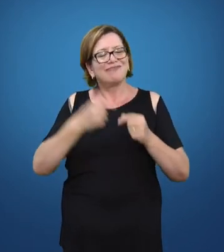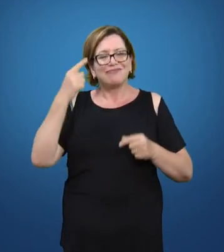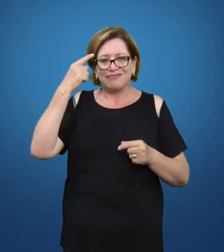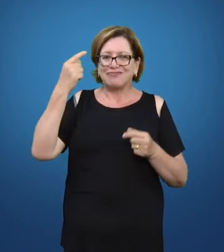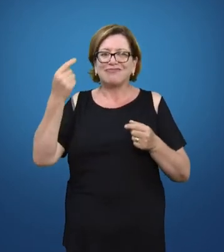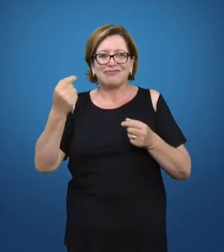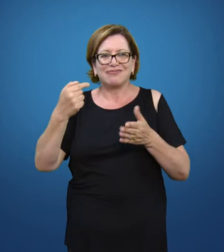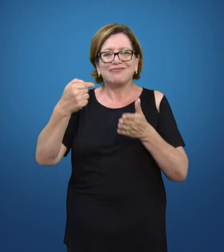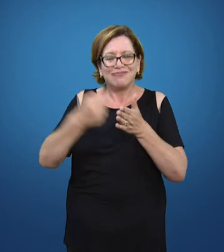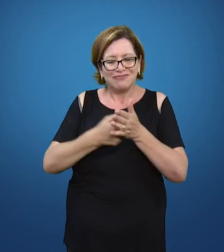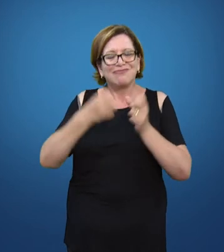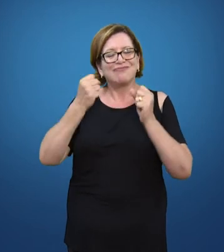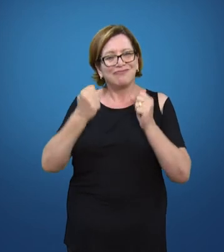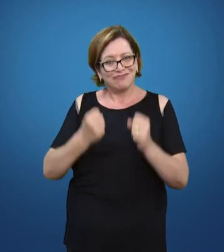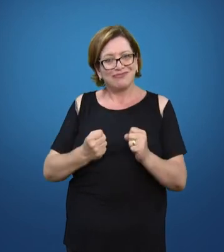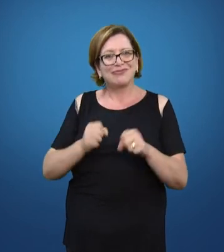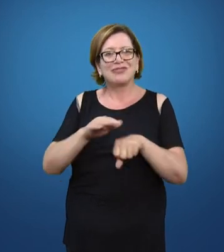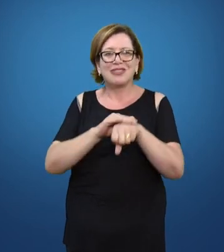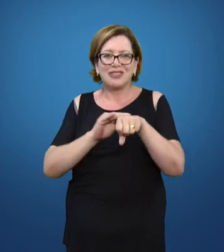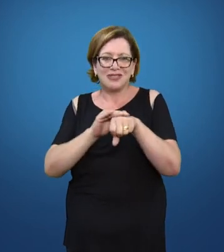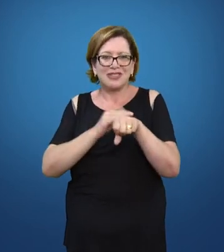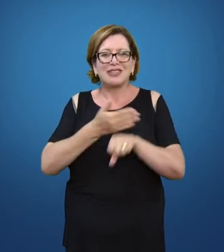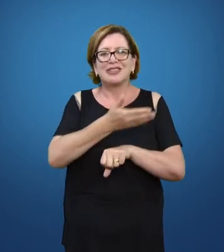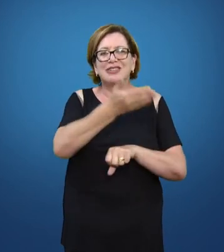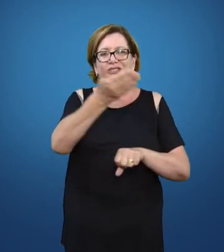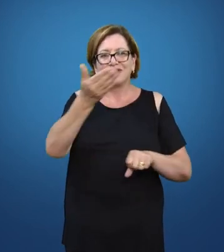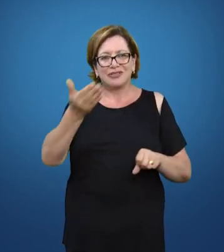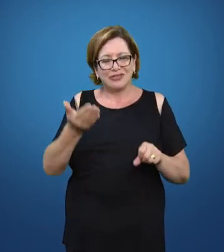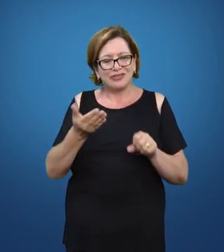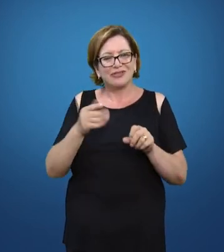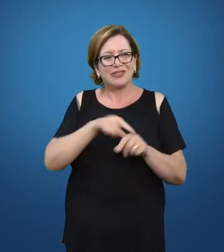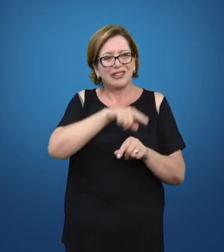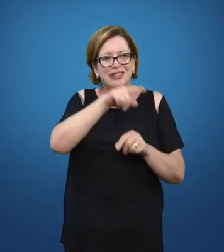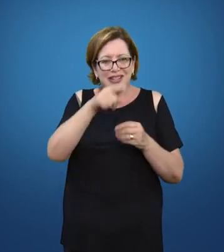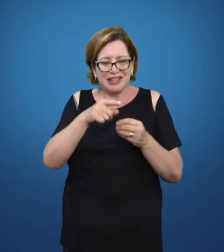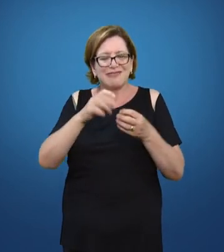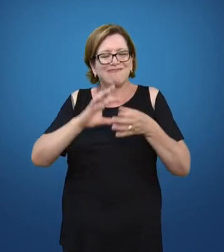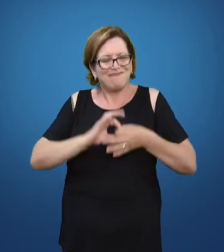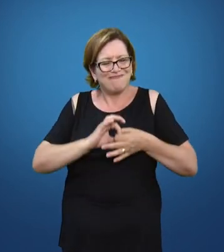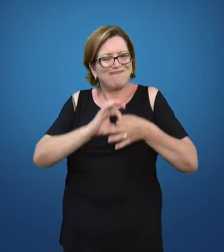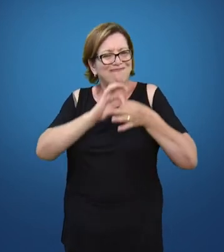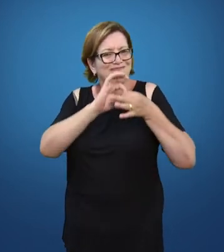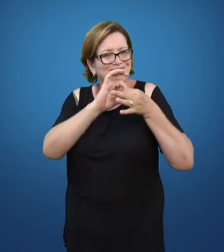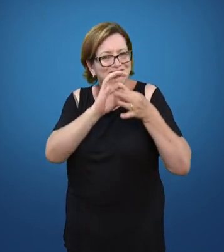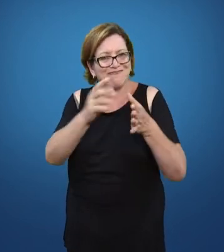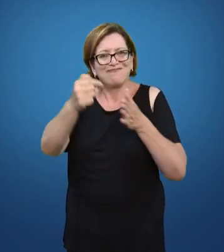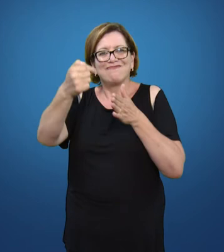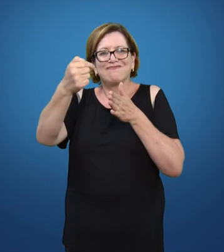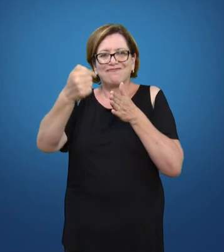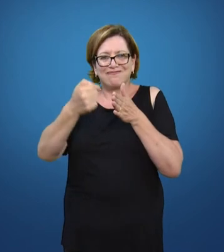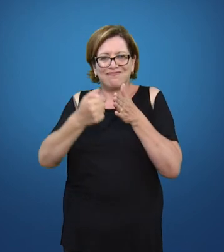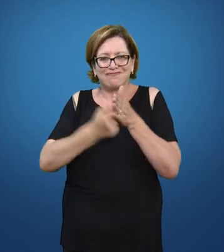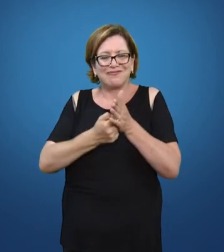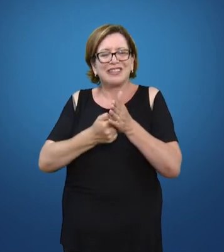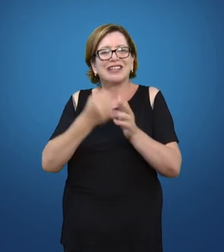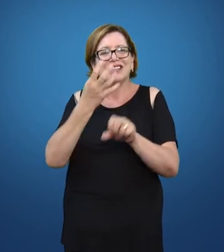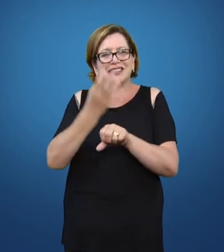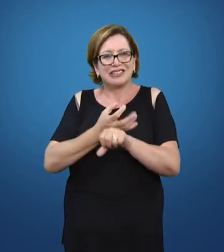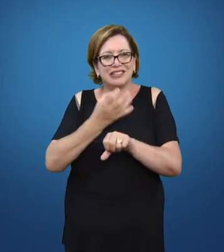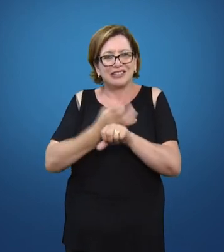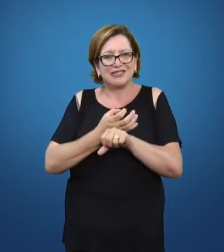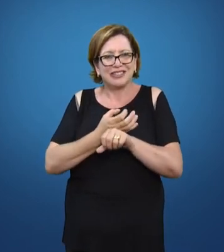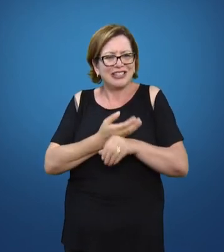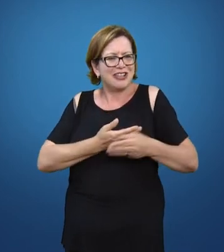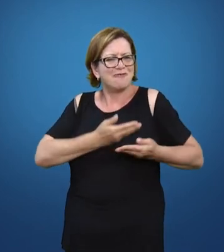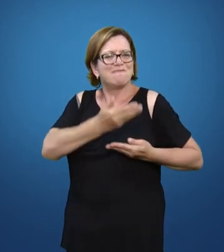possíveis dúvidas conversando com vocês então estejam à disposição pra gente estar tendo essa disciplina com bastante a